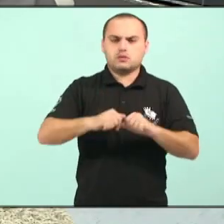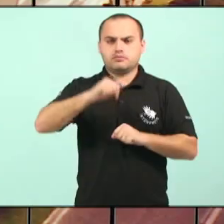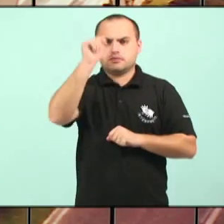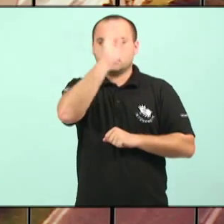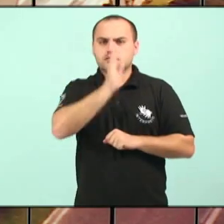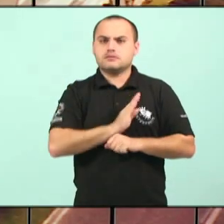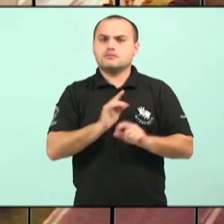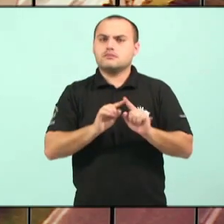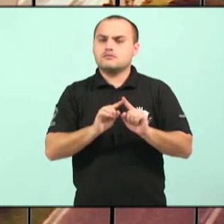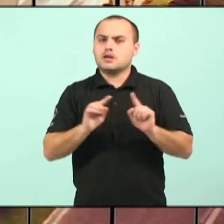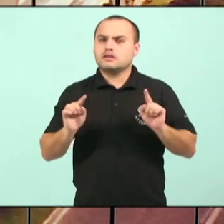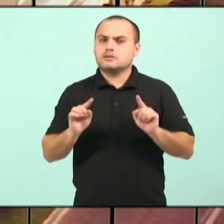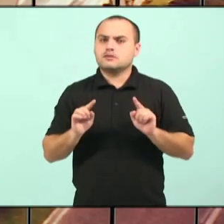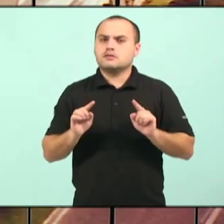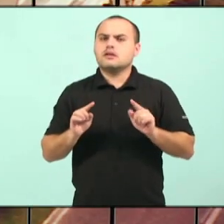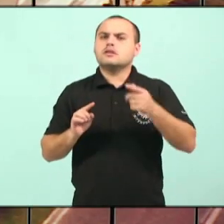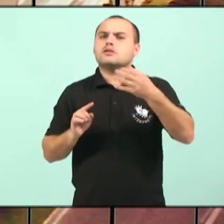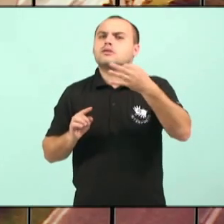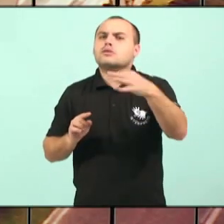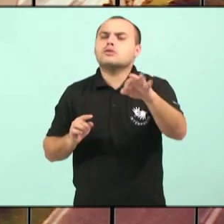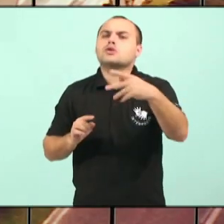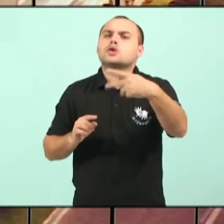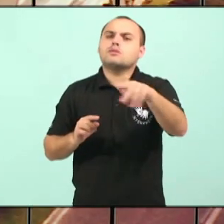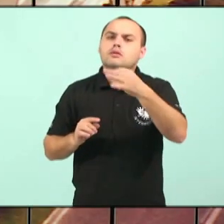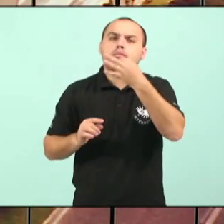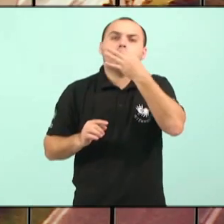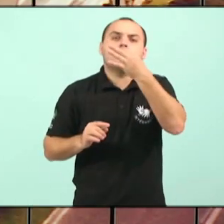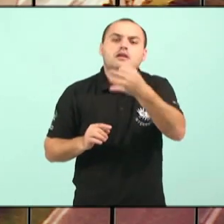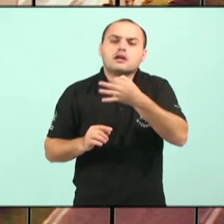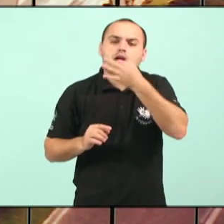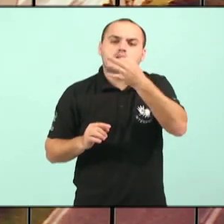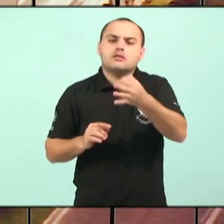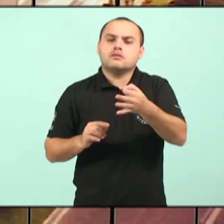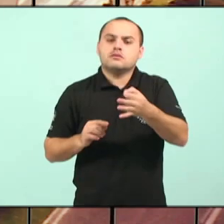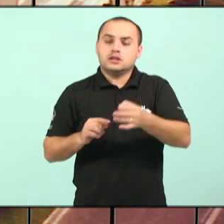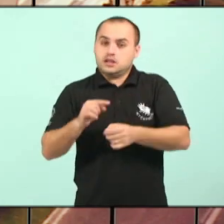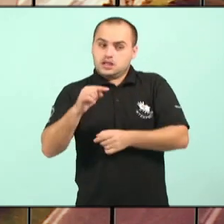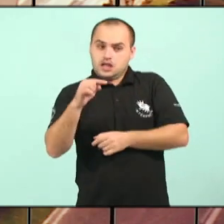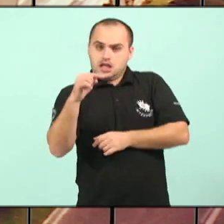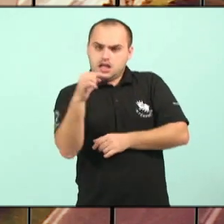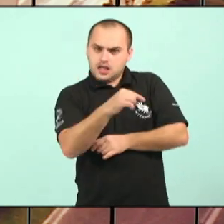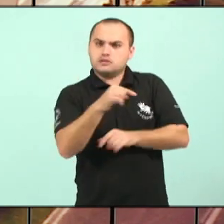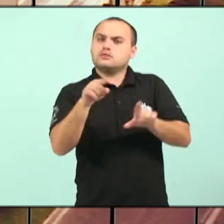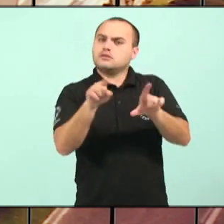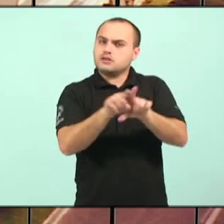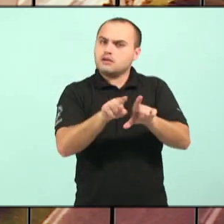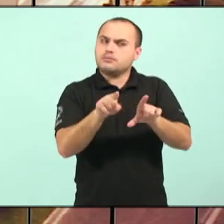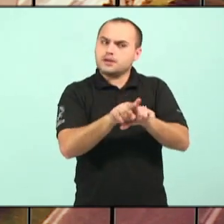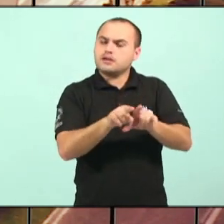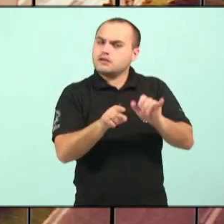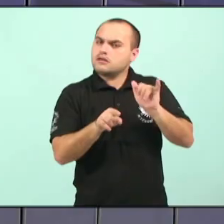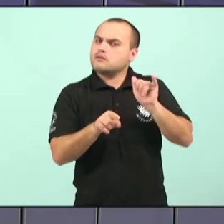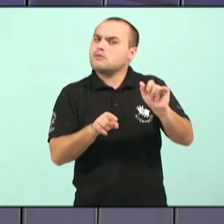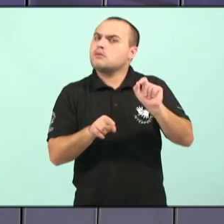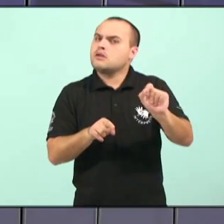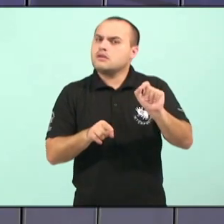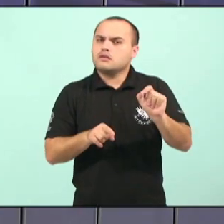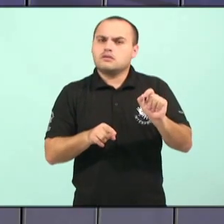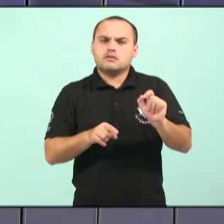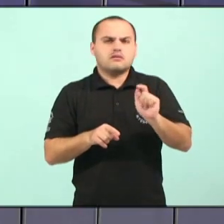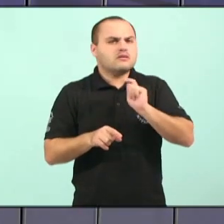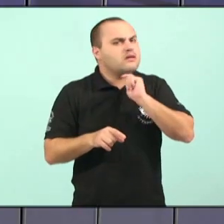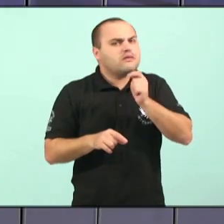enfim. O senhor acha que isto também foi um recado que não adianta